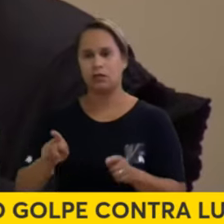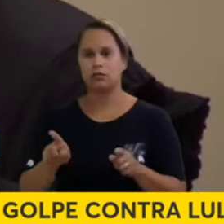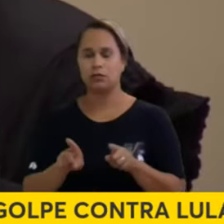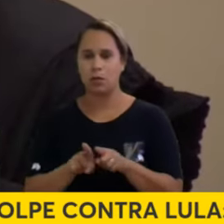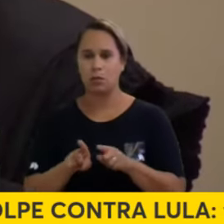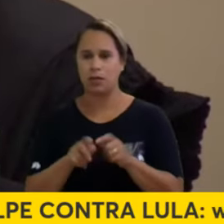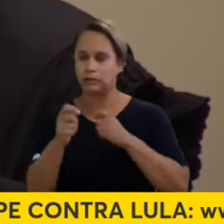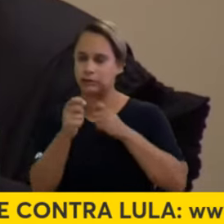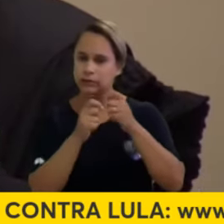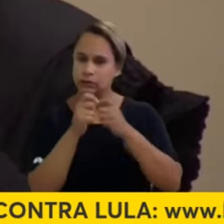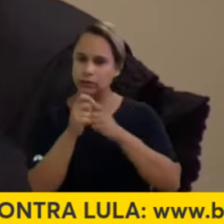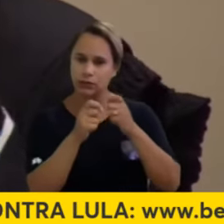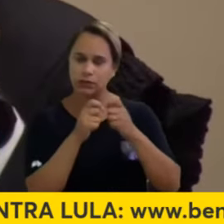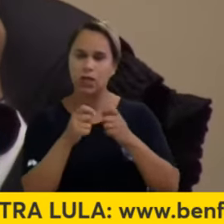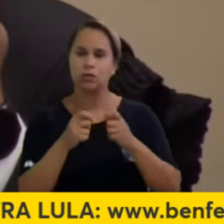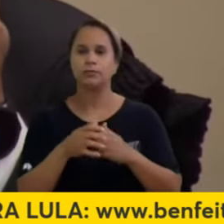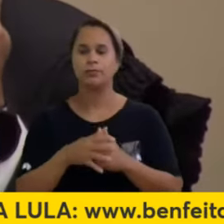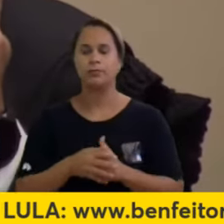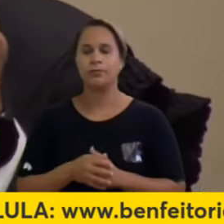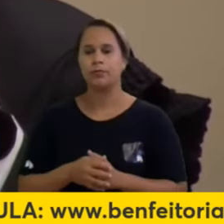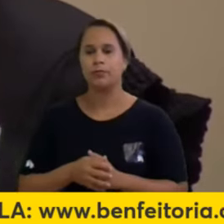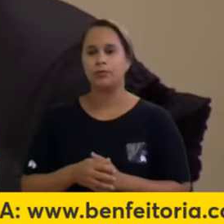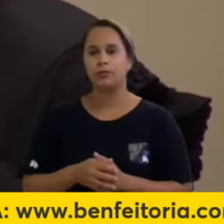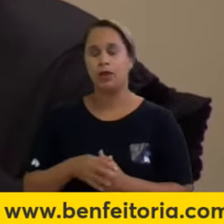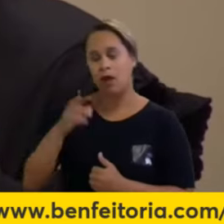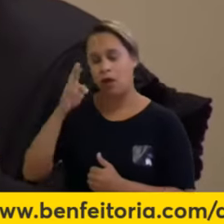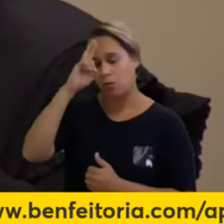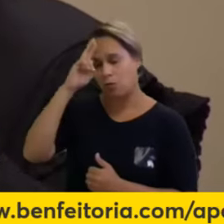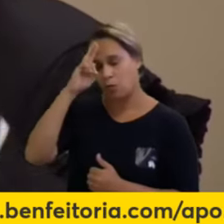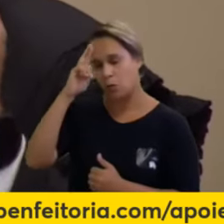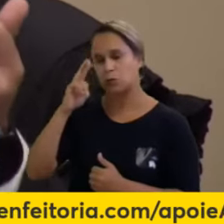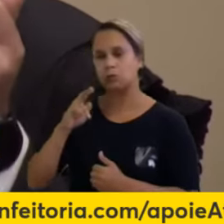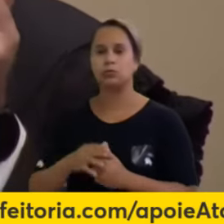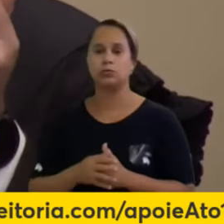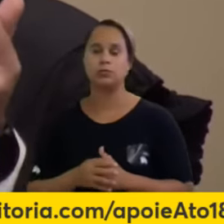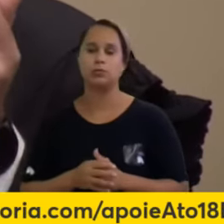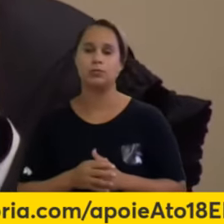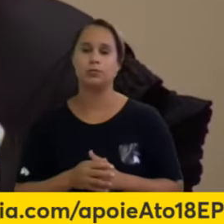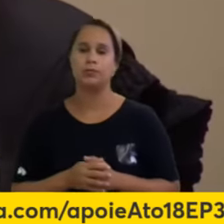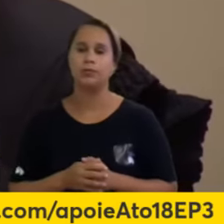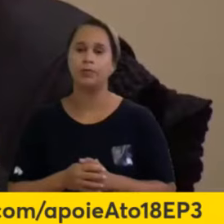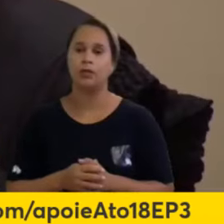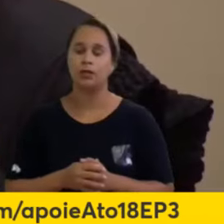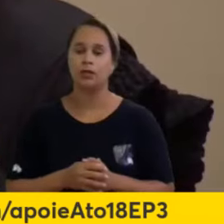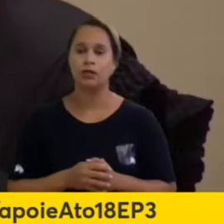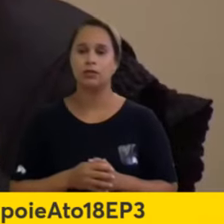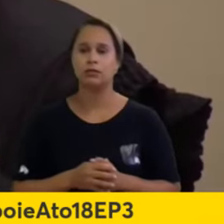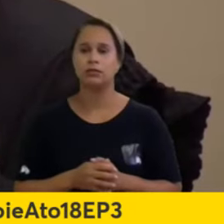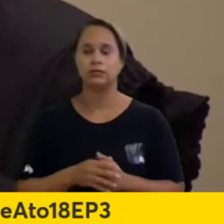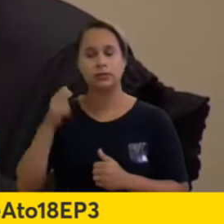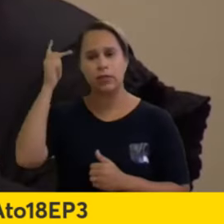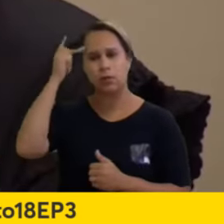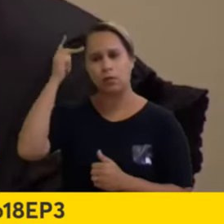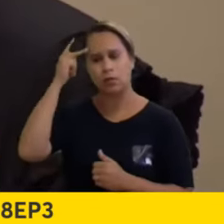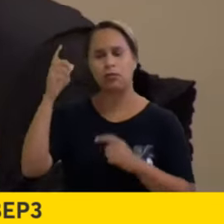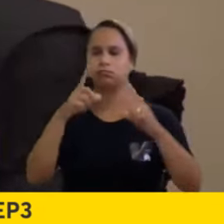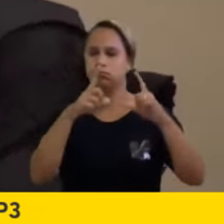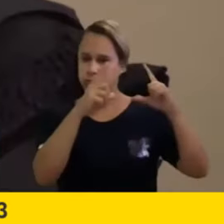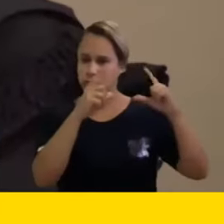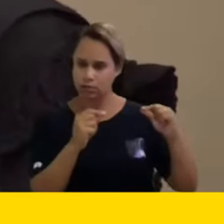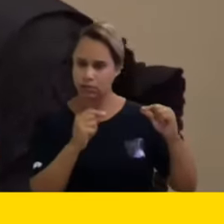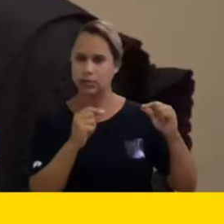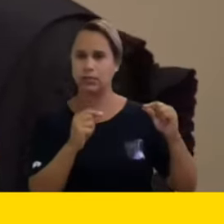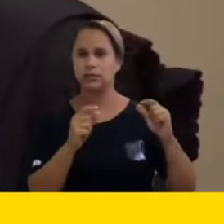almoços de jantares São Paulo reuniões e visita produtora São Paulo e Brasília do mesma forma da mesma